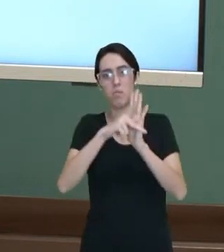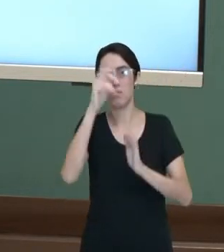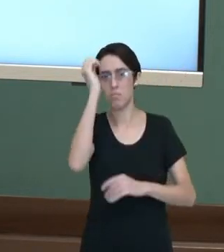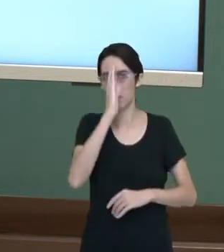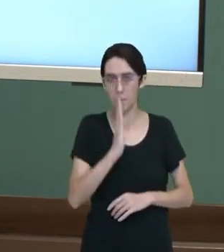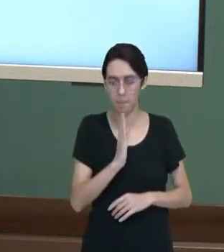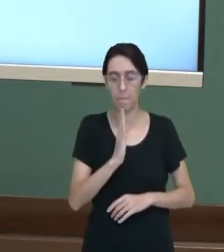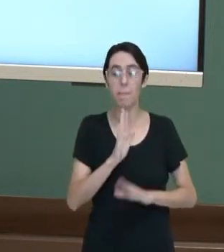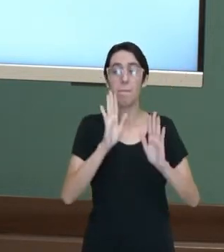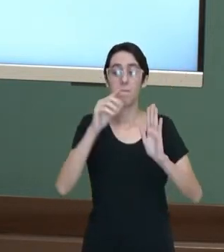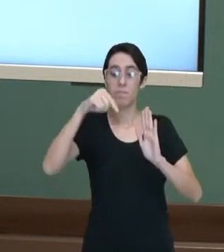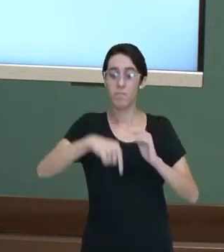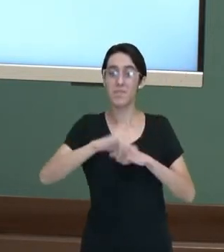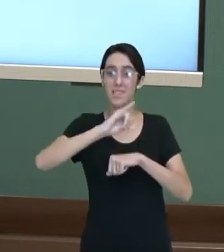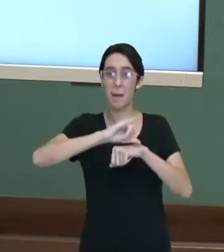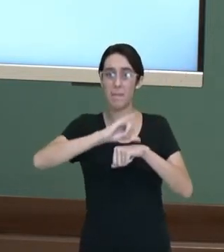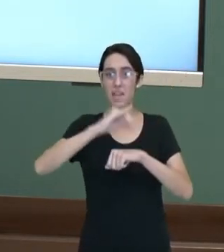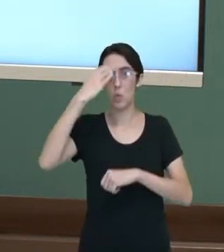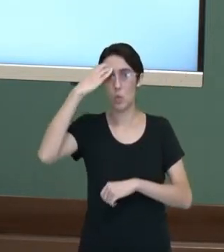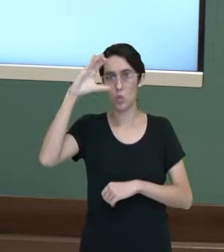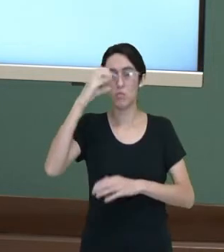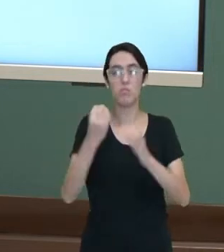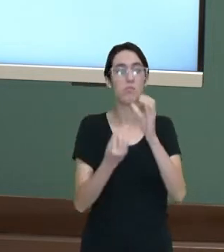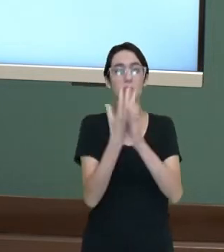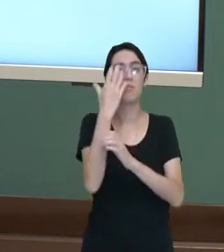cidade de Curitiba, fundada no ano de